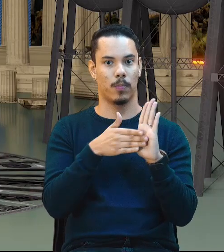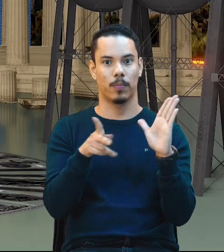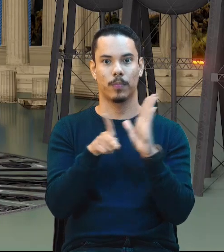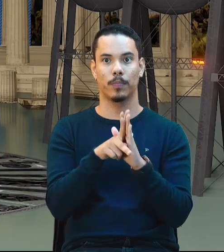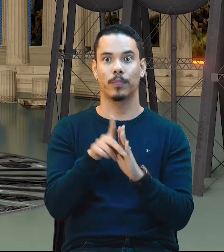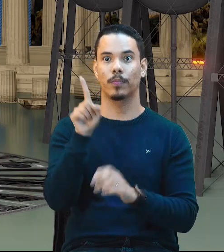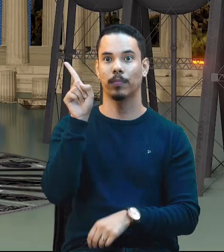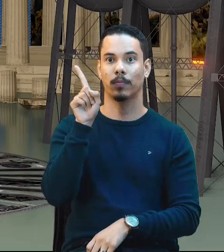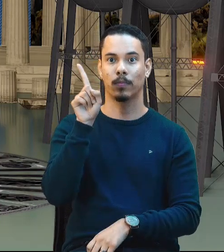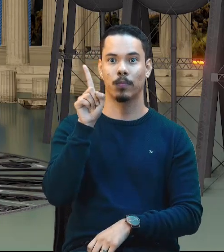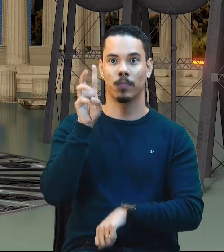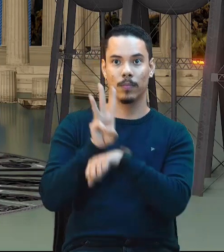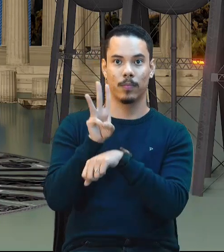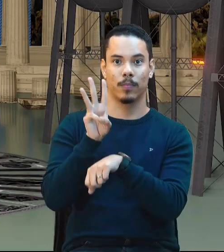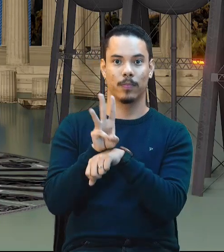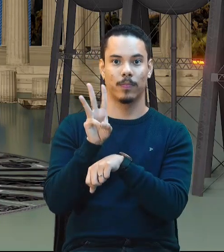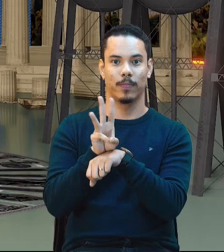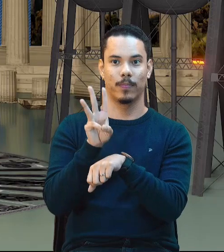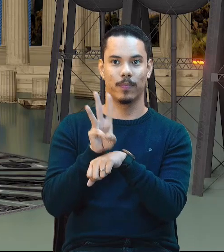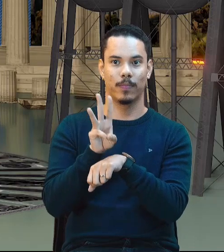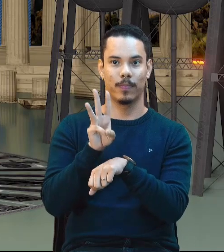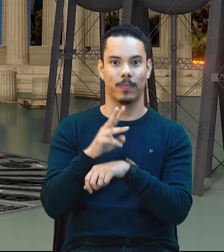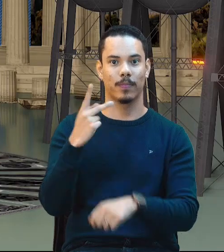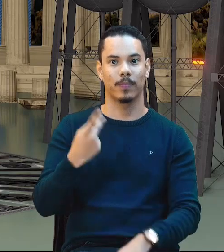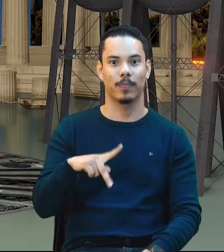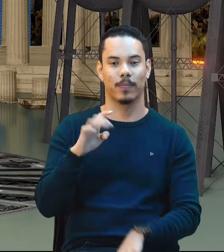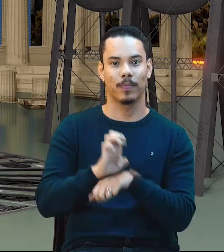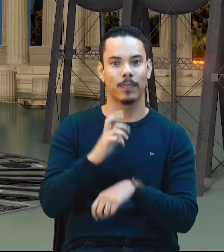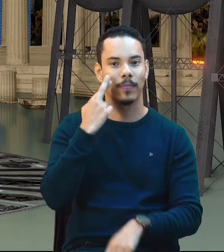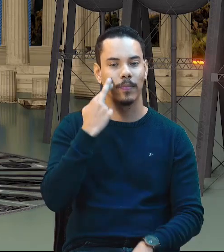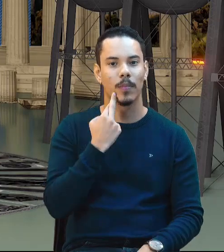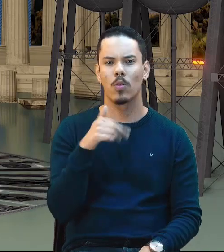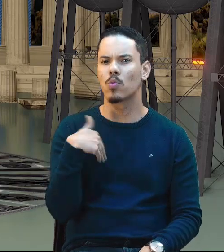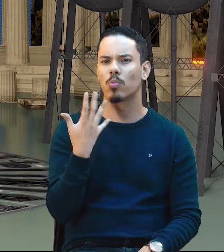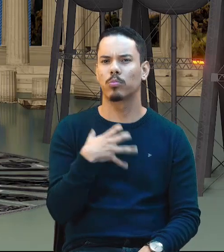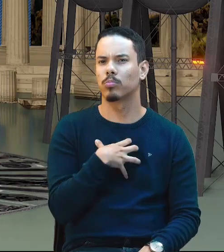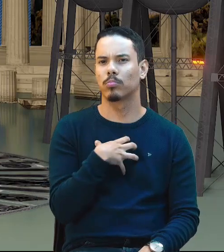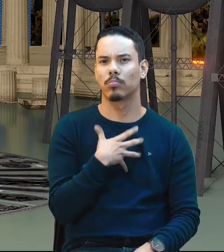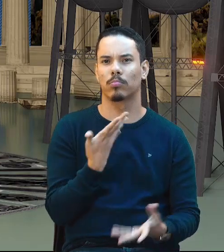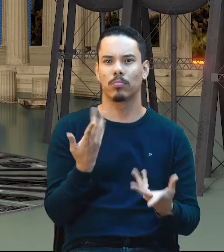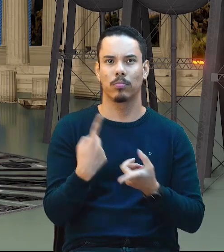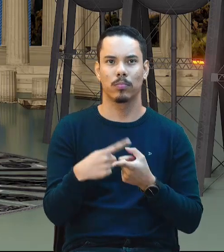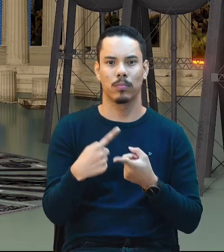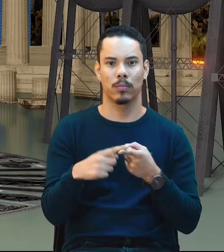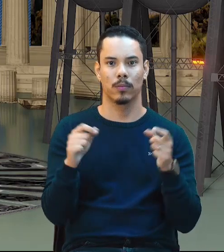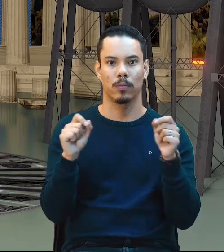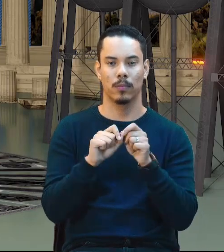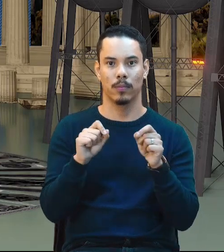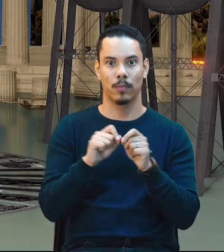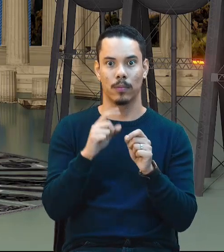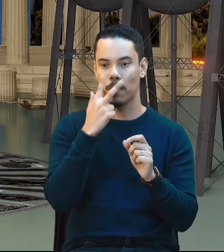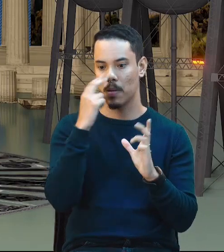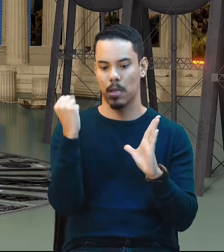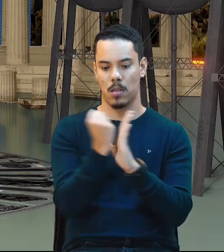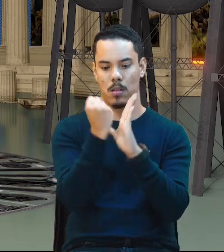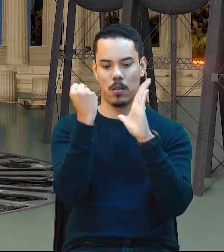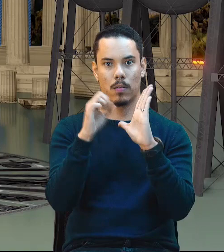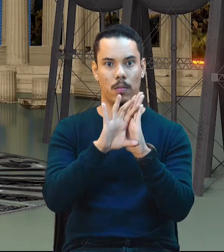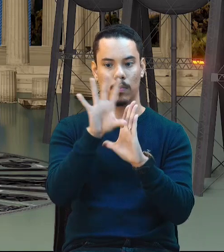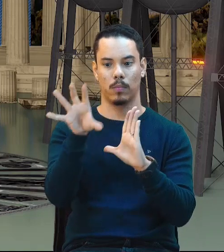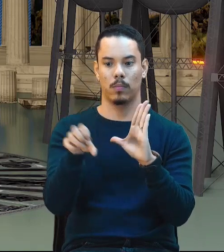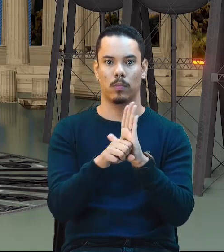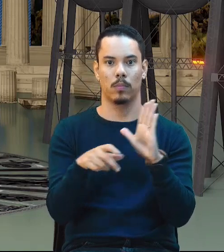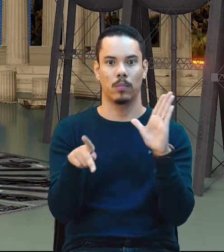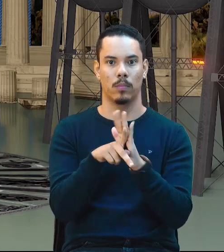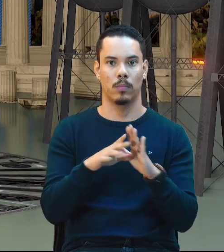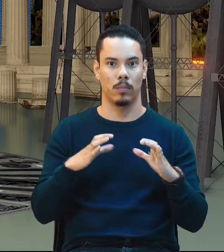d'água aqui no estado de Rondônia, né? Qual o sentido dela? Ela se tornou um símbolo aqui na nossa cidade,